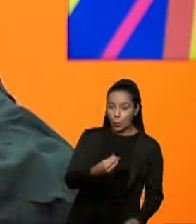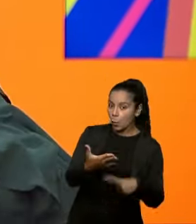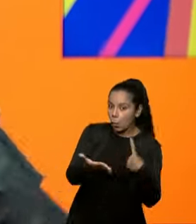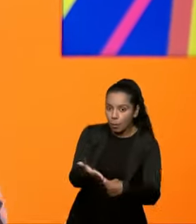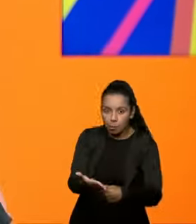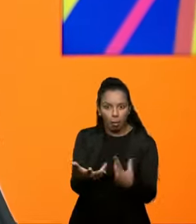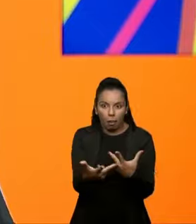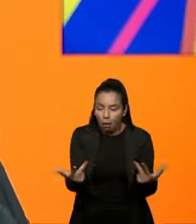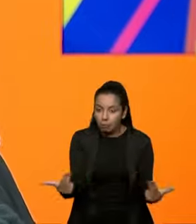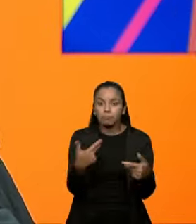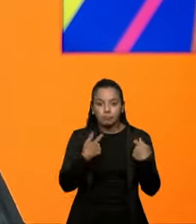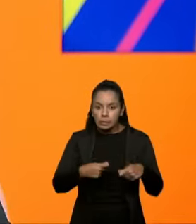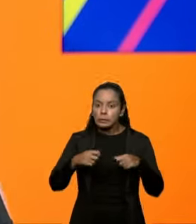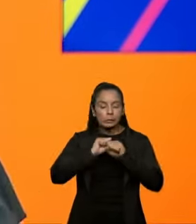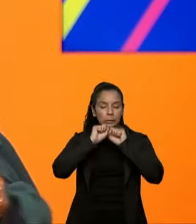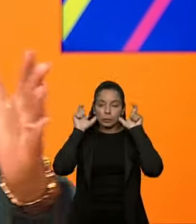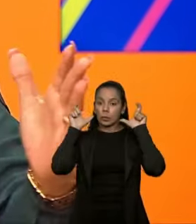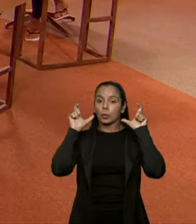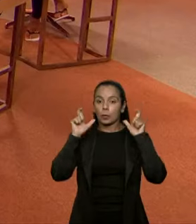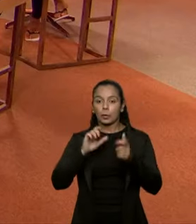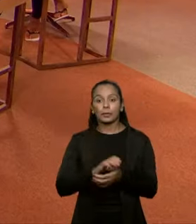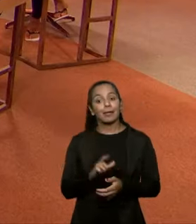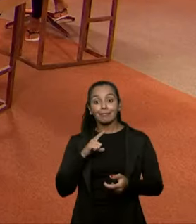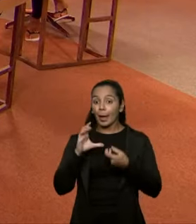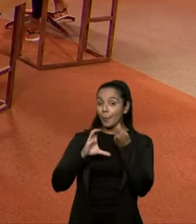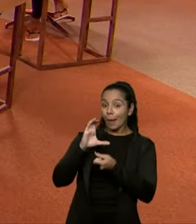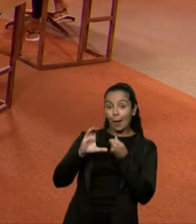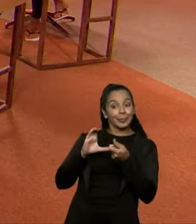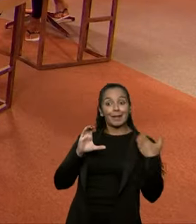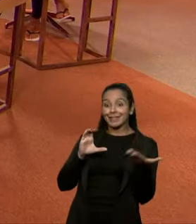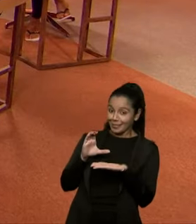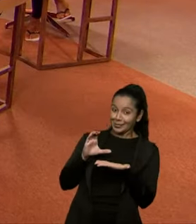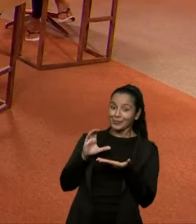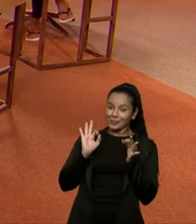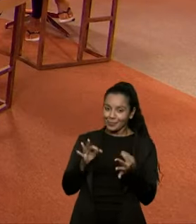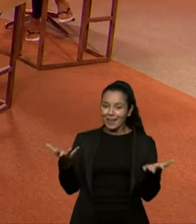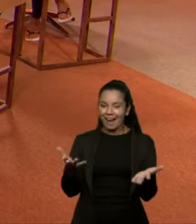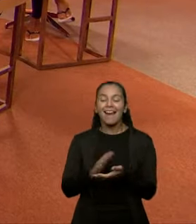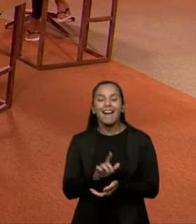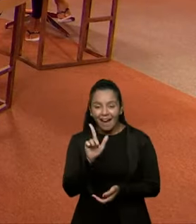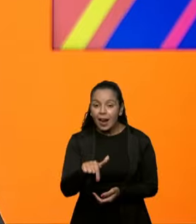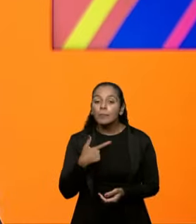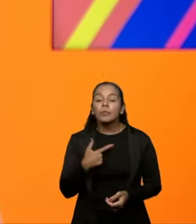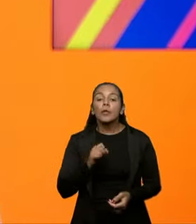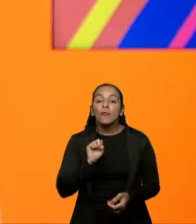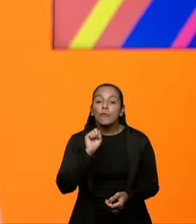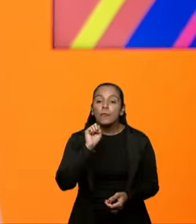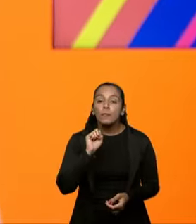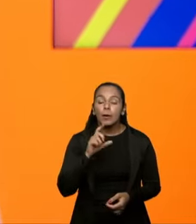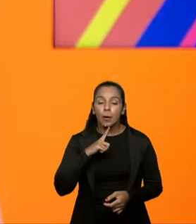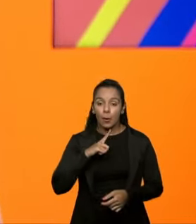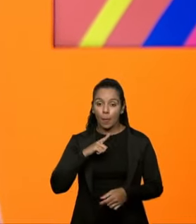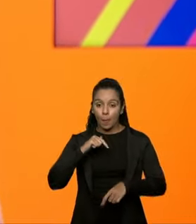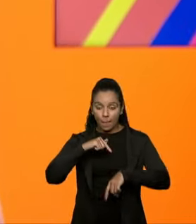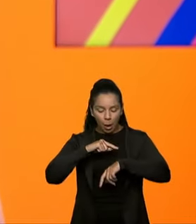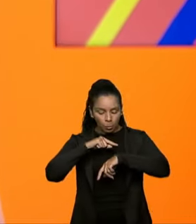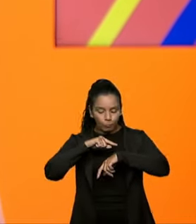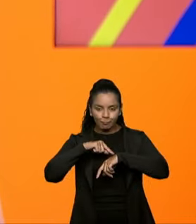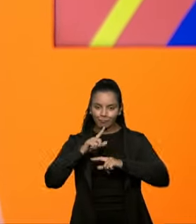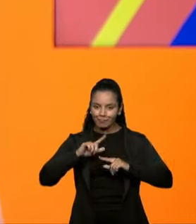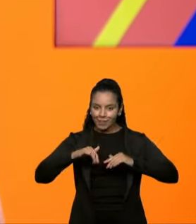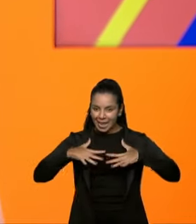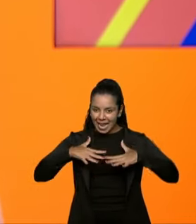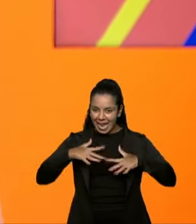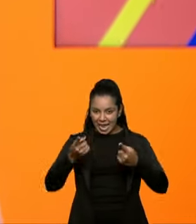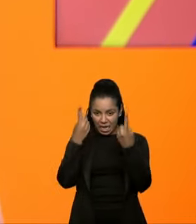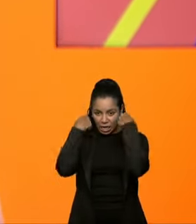compromisso, não sei o quê, então eu tenho que acordar. Então capitalismo, né? Eu vou diminuindo esse... Meu relógio biológico durante a semana são